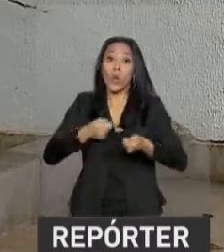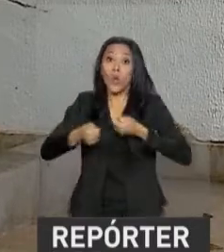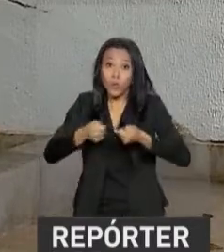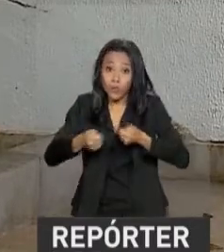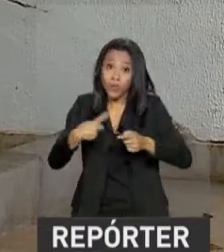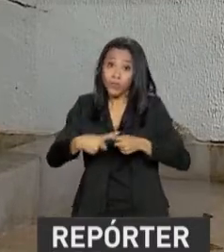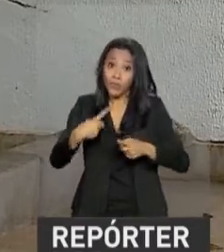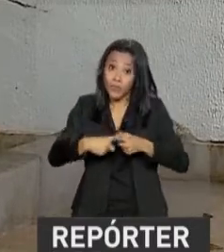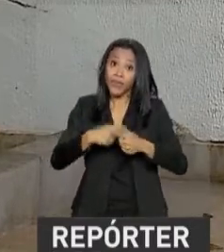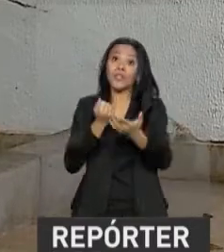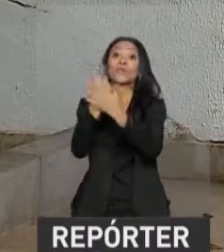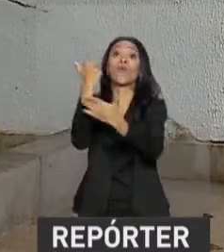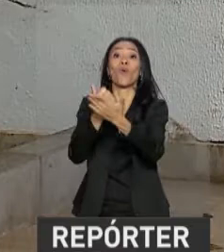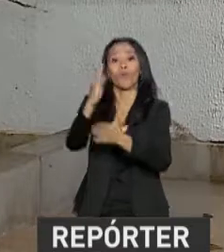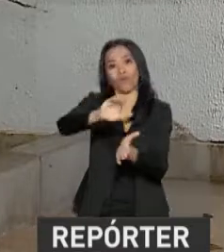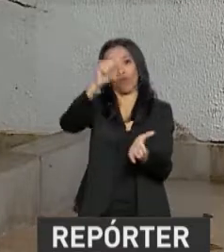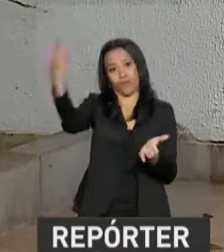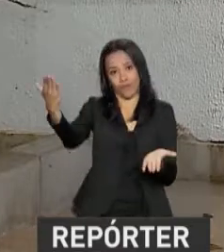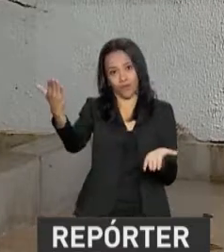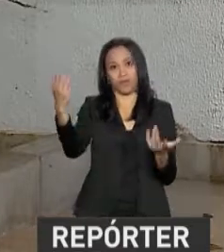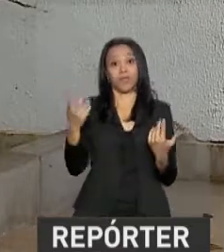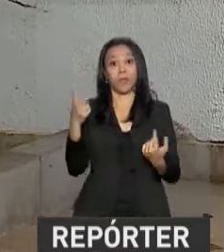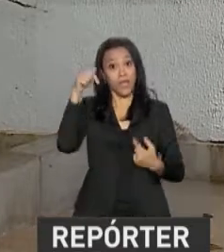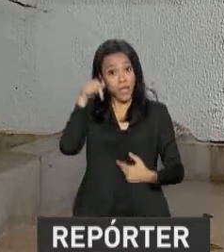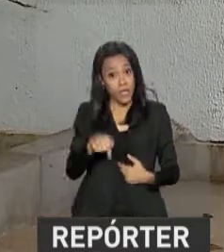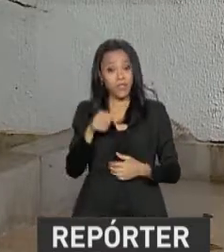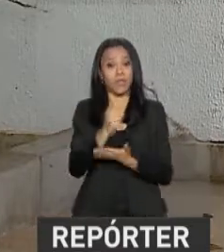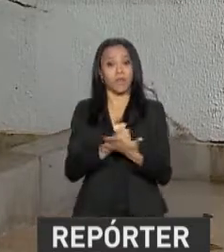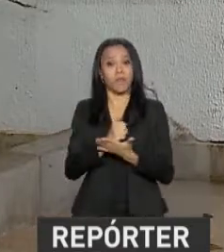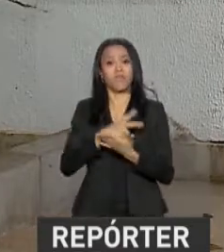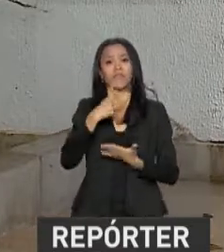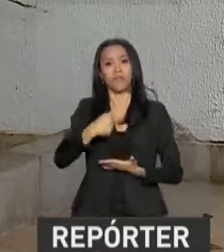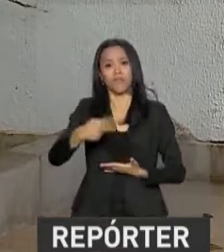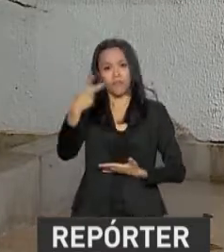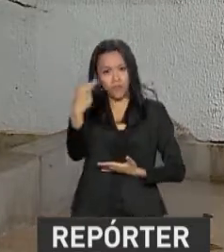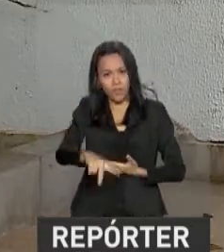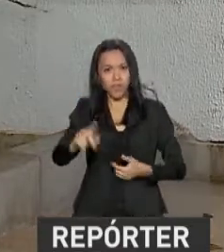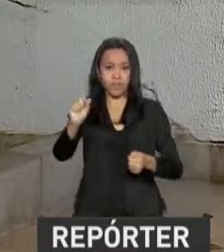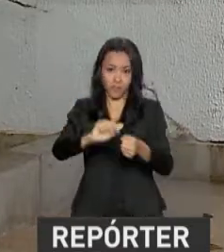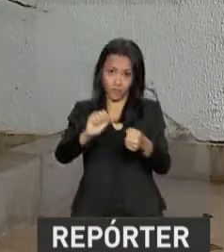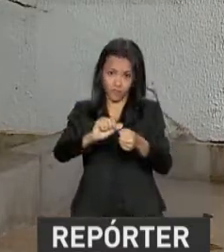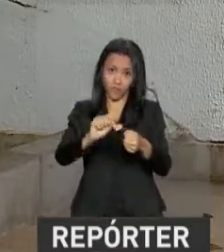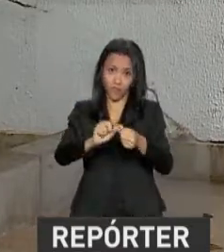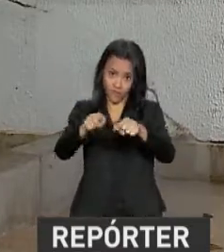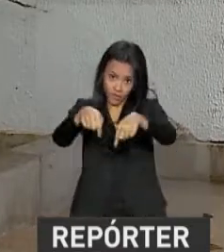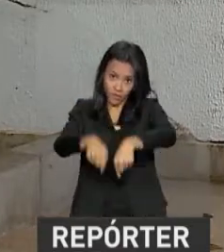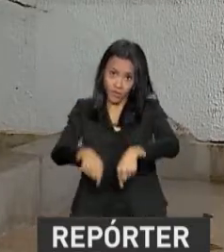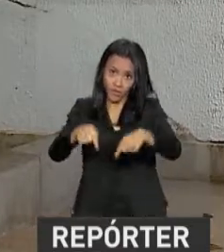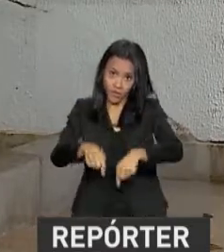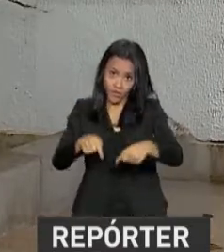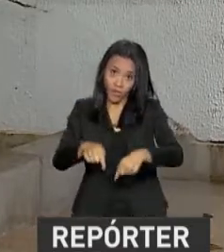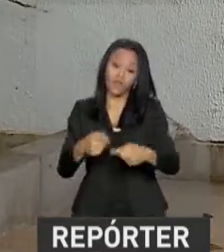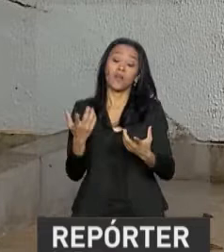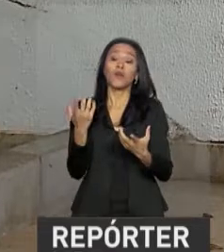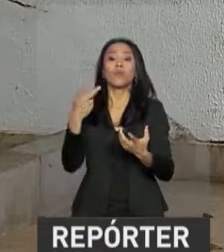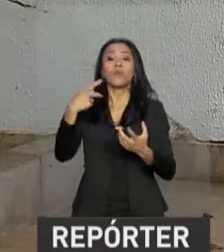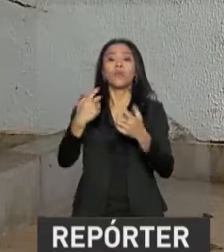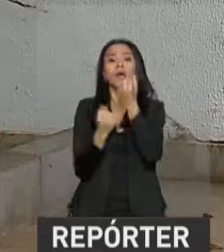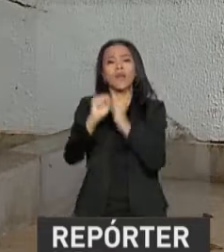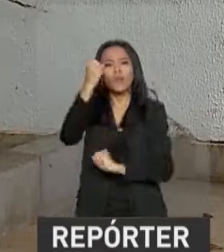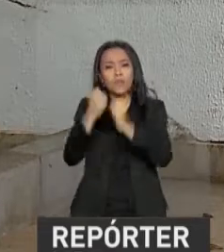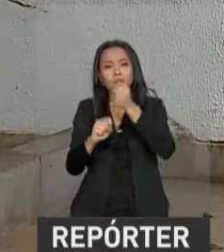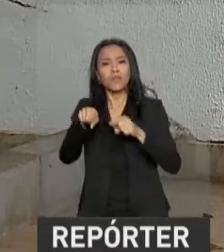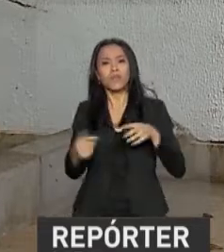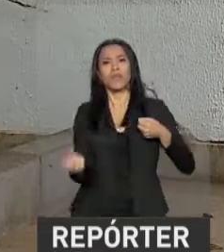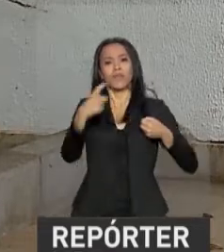importa esses remédios esses medicamentos serão produzidos pelo instituto de tecnologia em fármacos o farmanguinhos vinculada à fundação